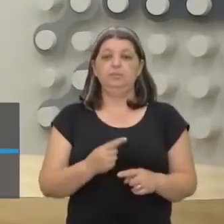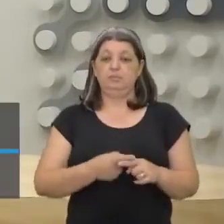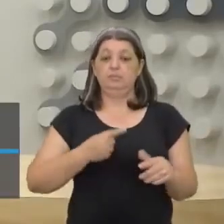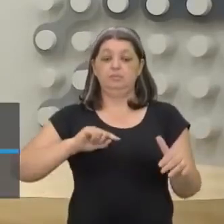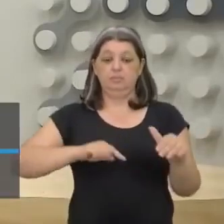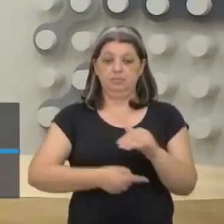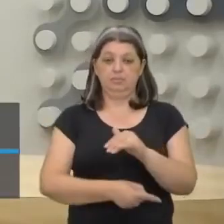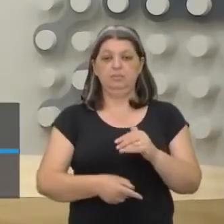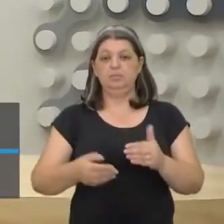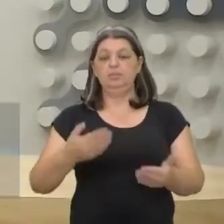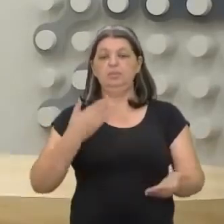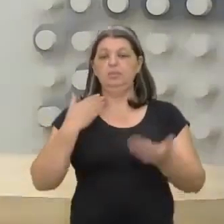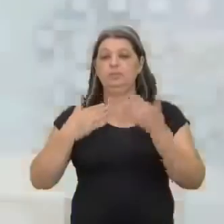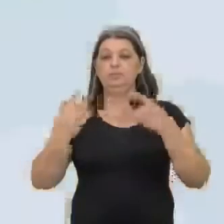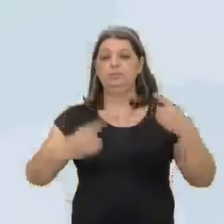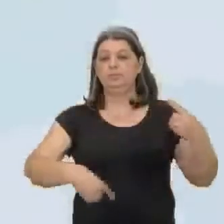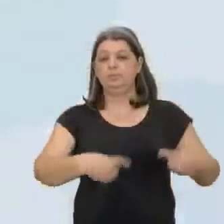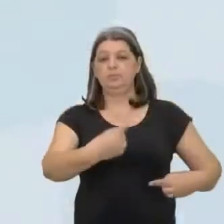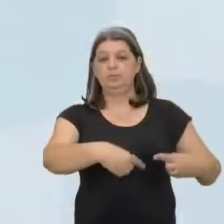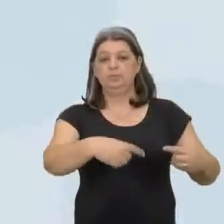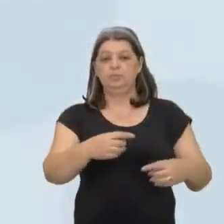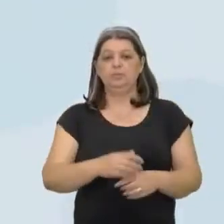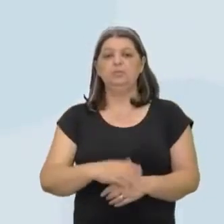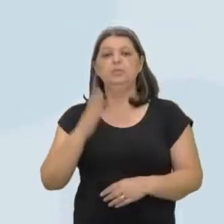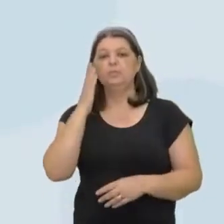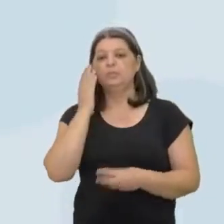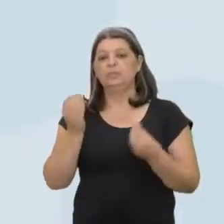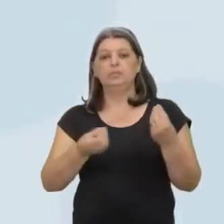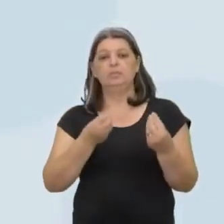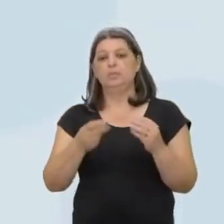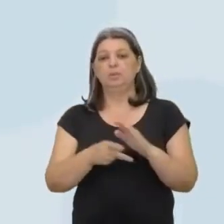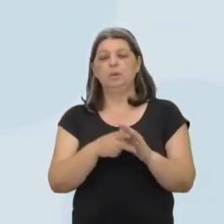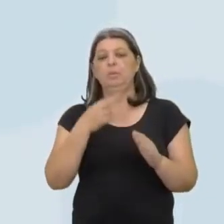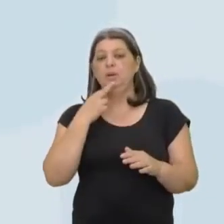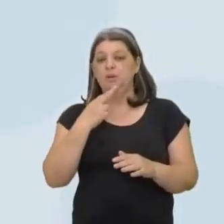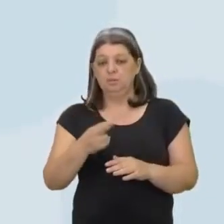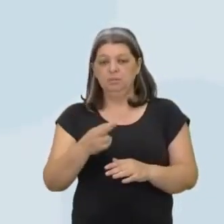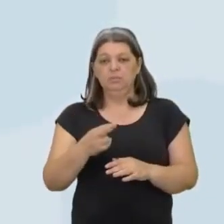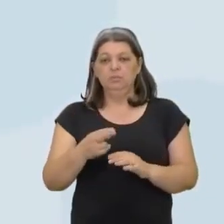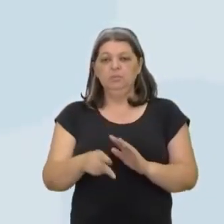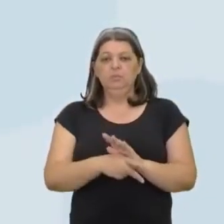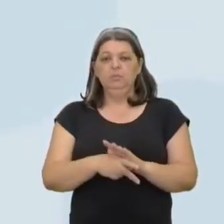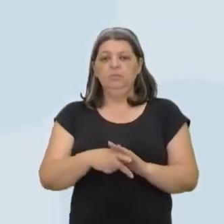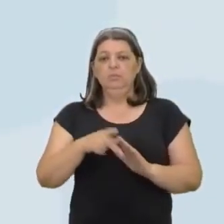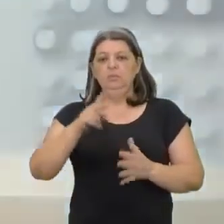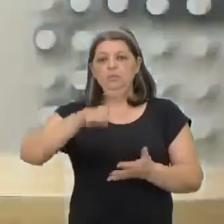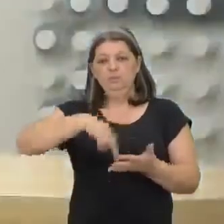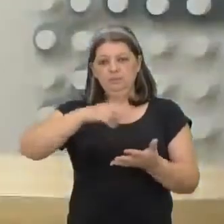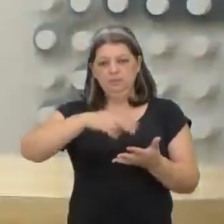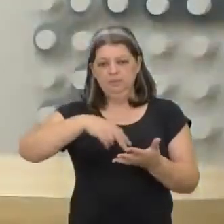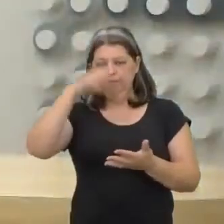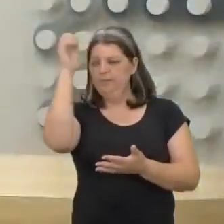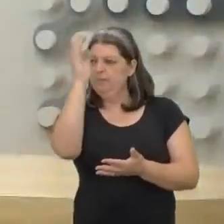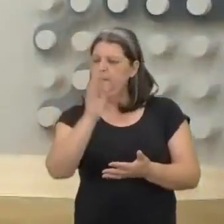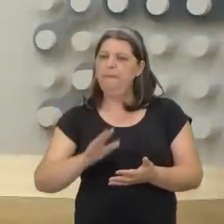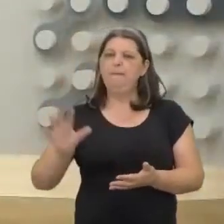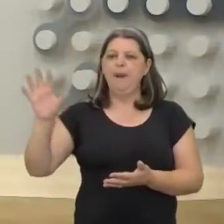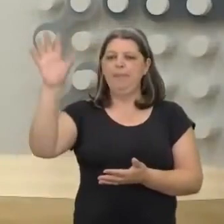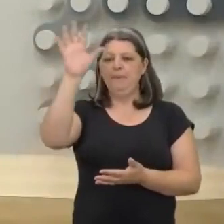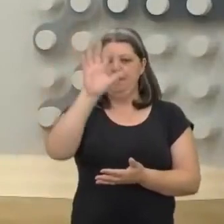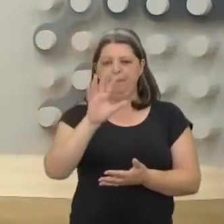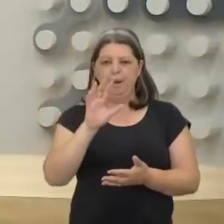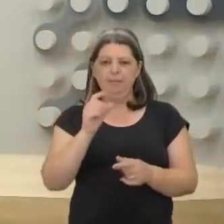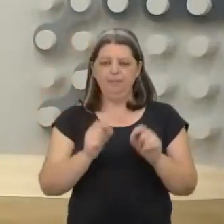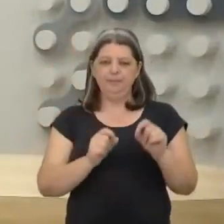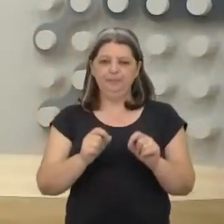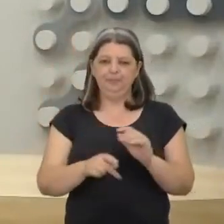para essa discussão, a gente vai aí saber um pouquinho do resultado dessa pesquisa, Retratos da Leitura no Brasil, o que acontece com a